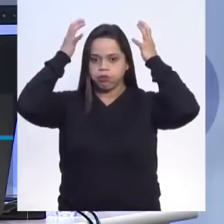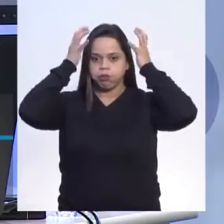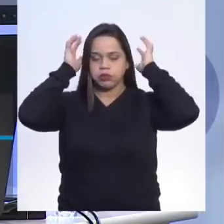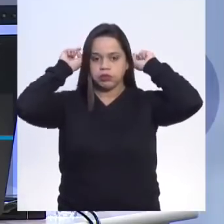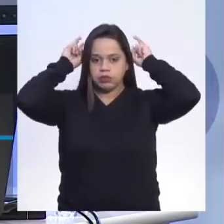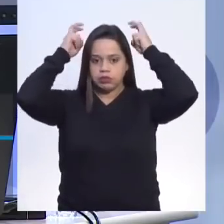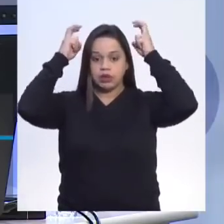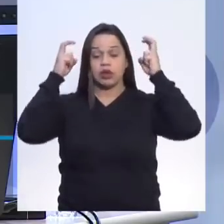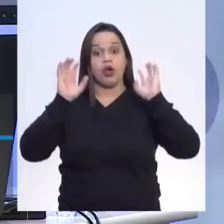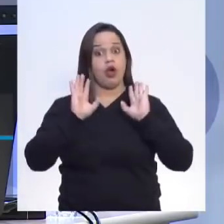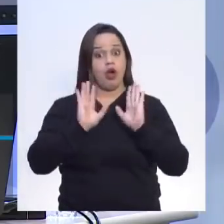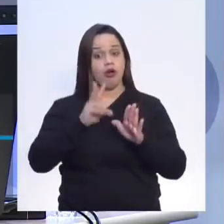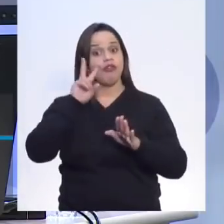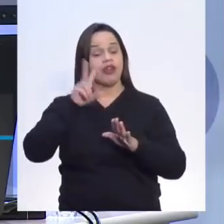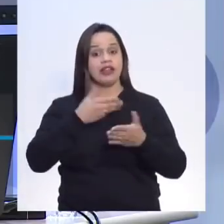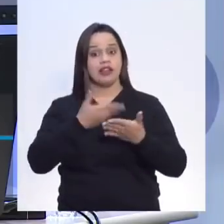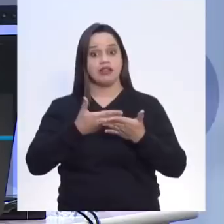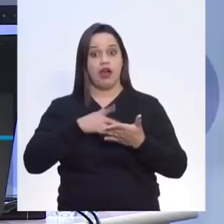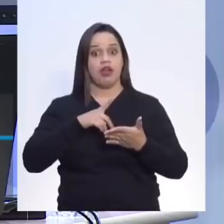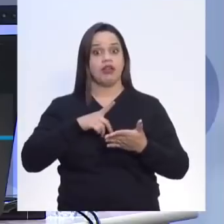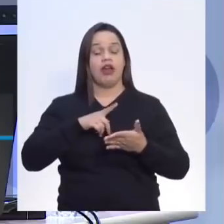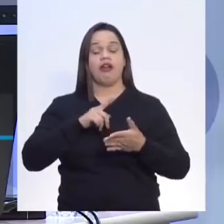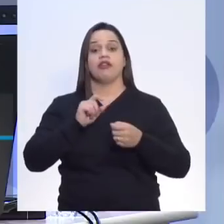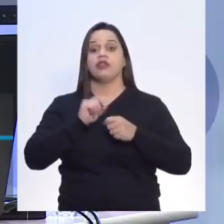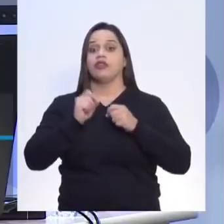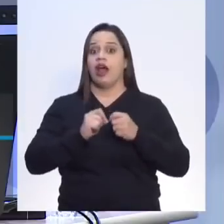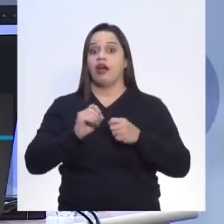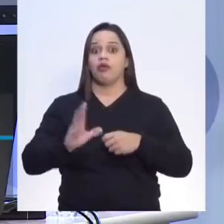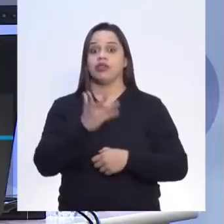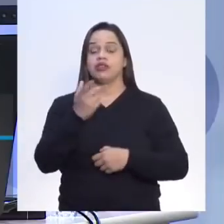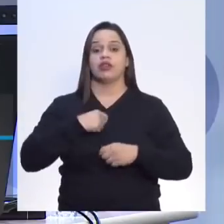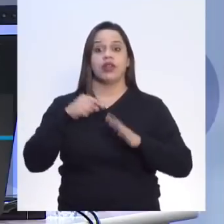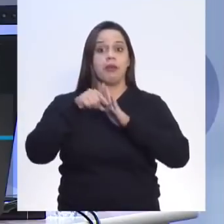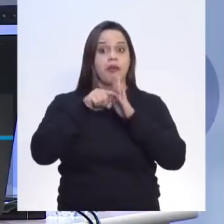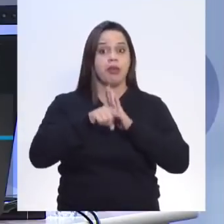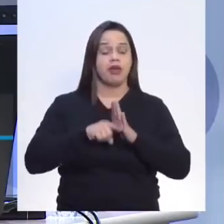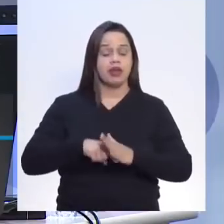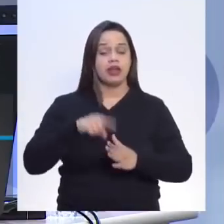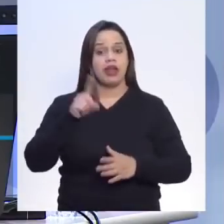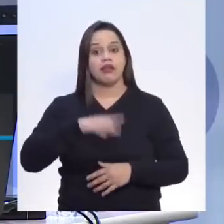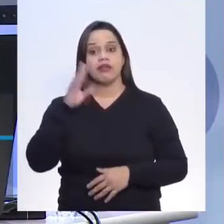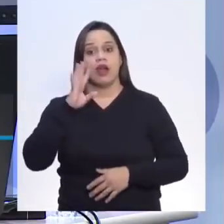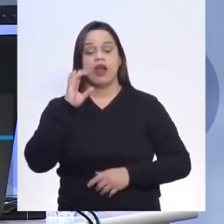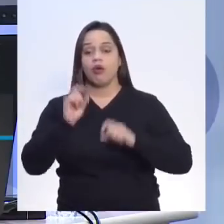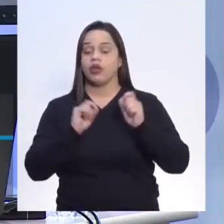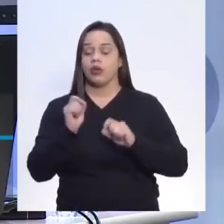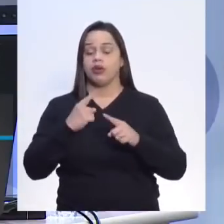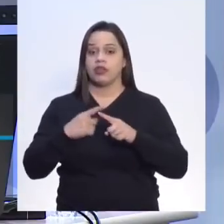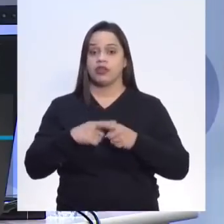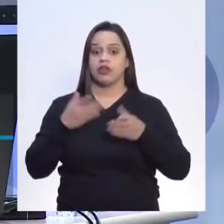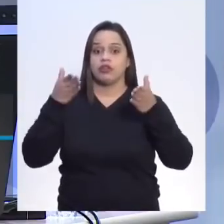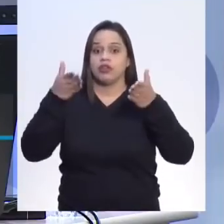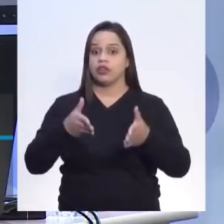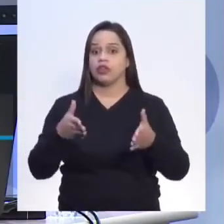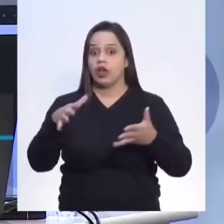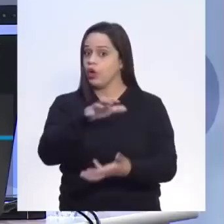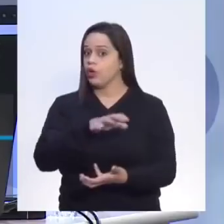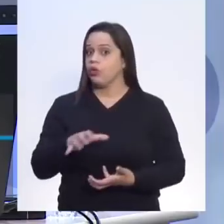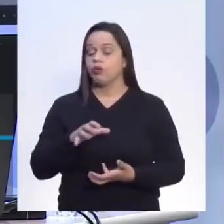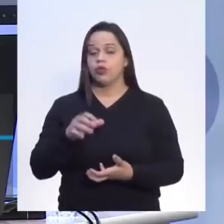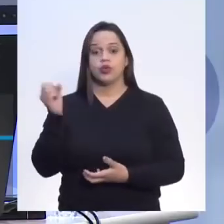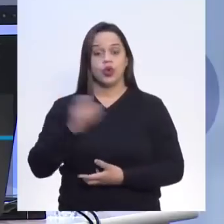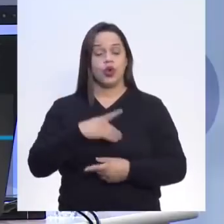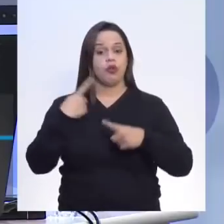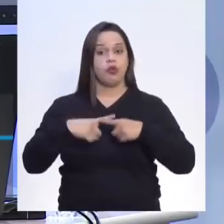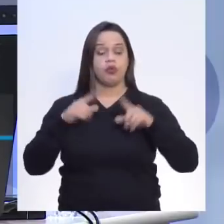estão rendendo várias pesquisas, né? E é interessante que vocês estão entrando num mundo novo, que é o da mitologia grega, que eu amo de paixão, tem